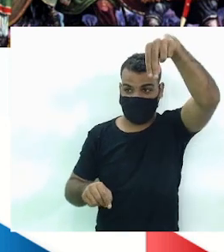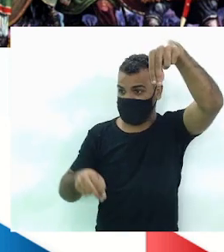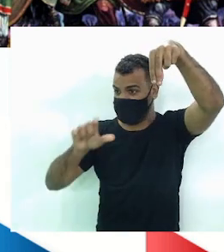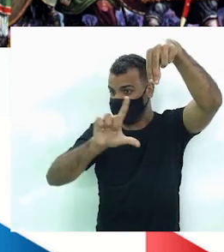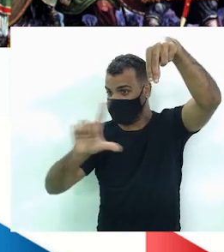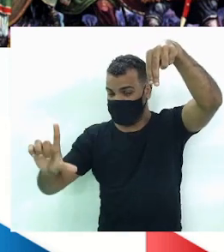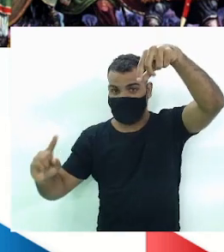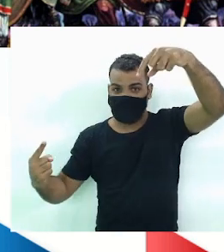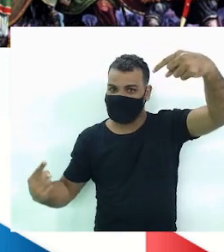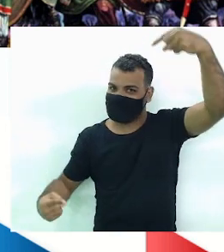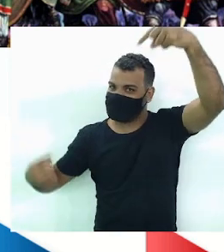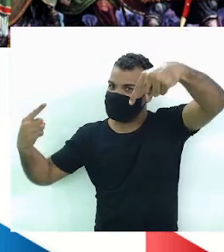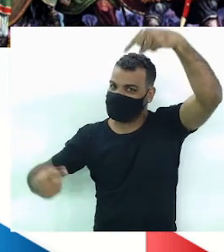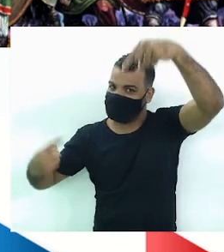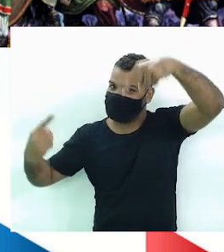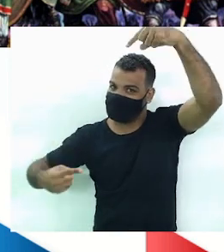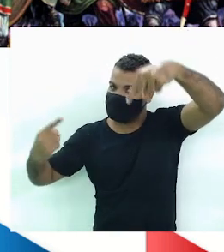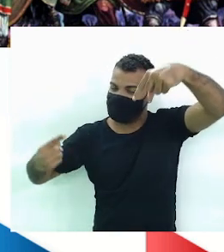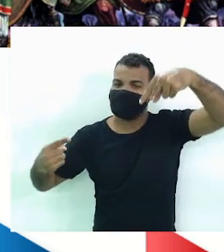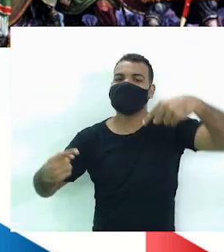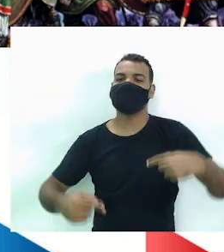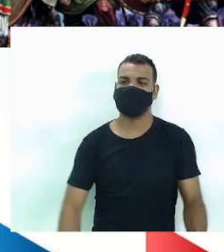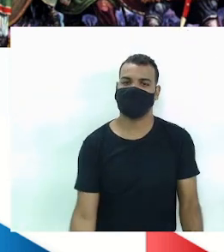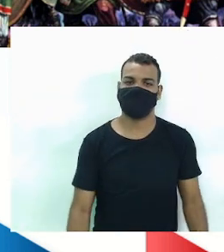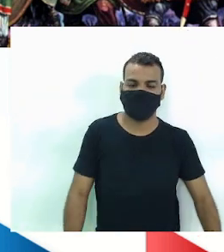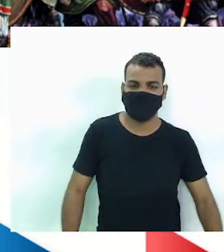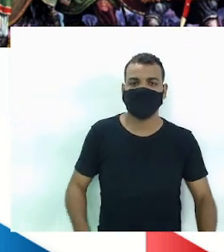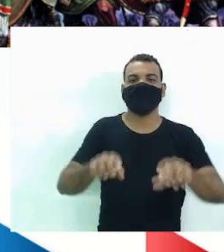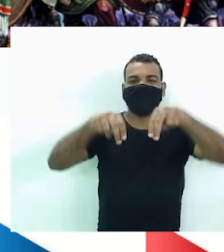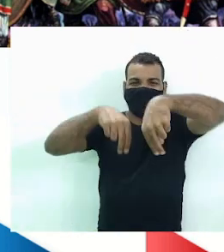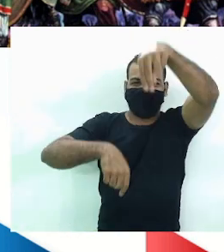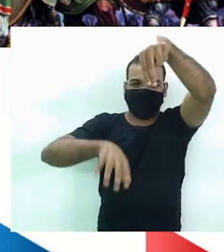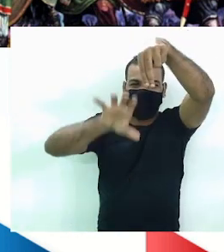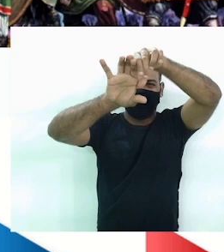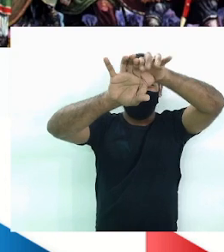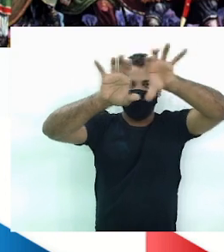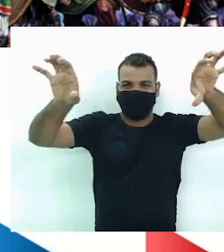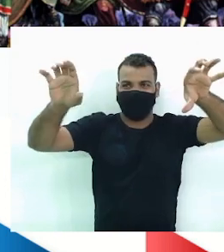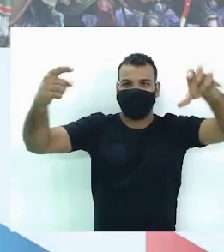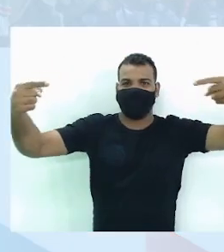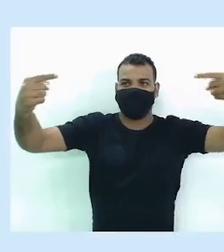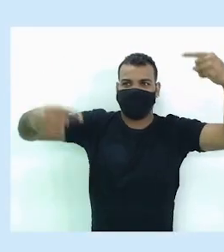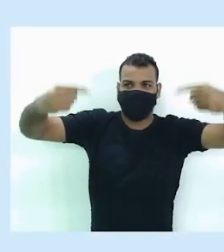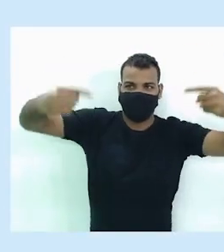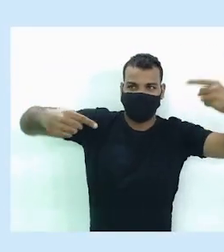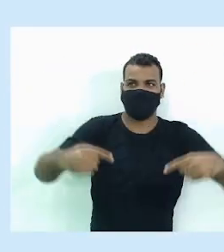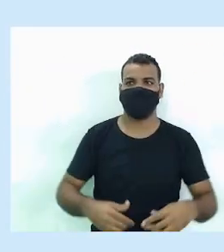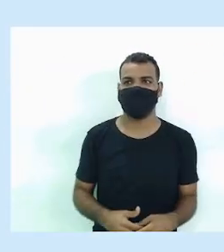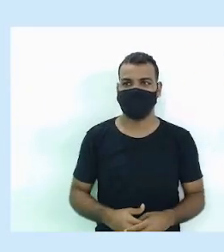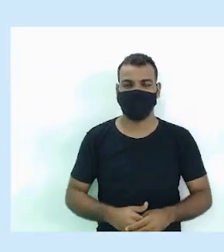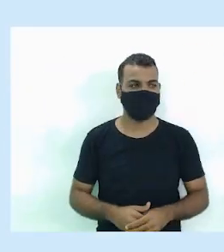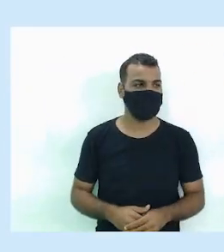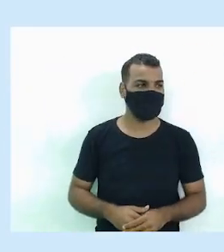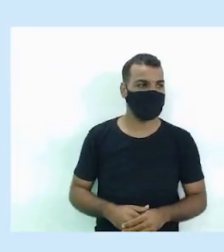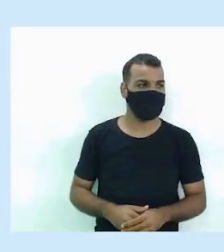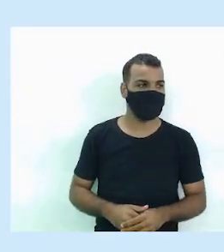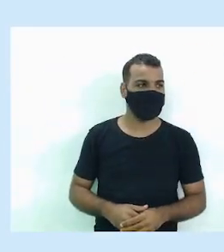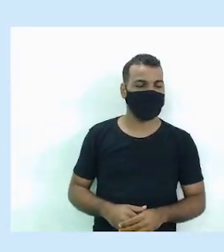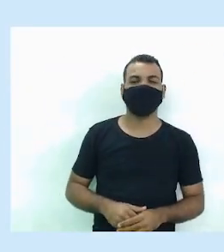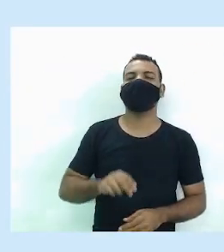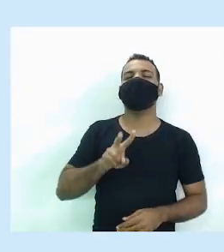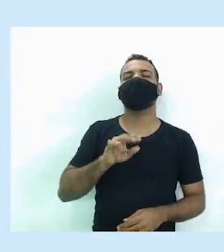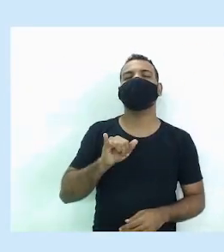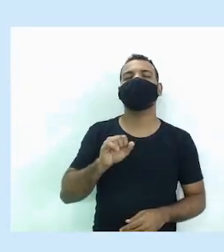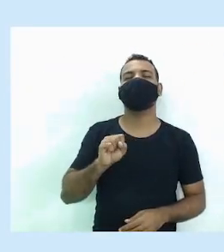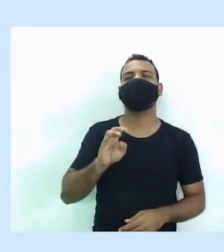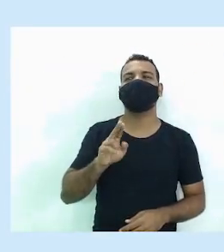né, no mesmo território. Né? Quando eu falo visigodo, eu lembro da minha